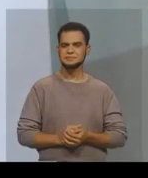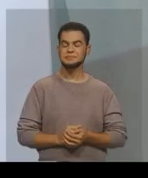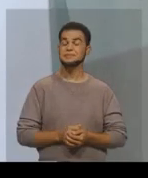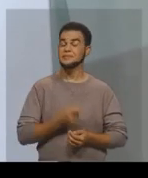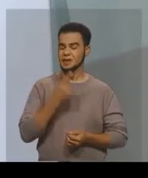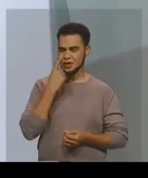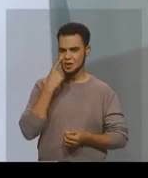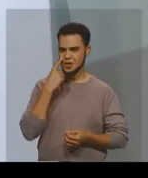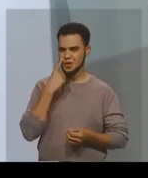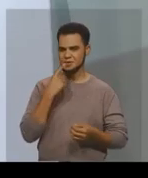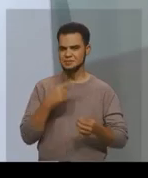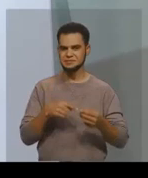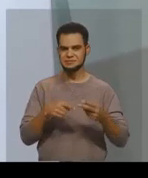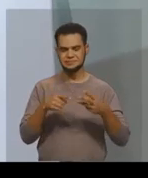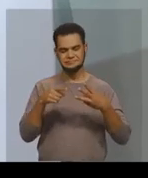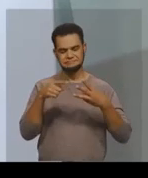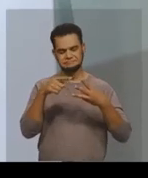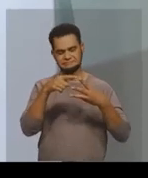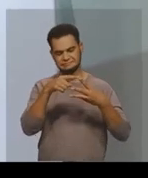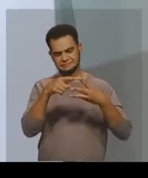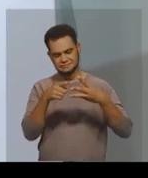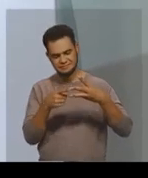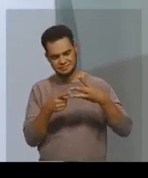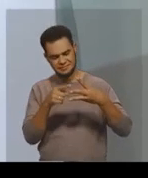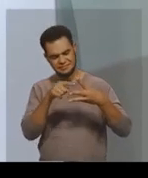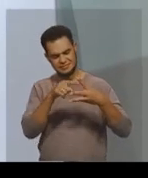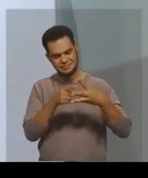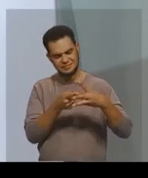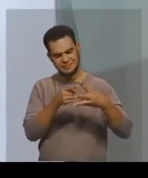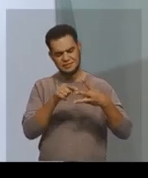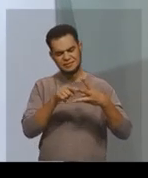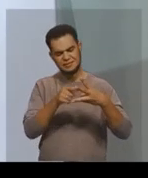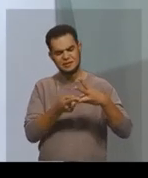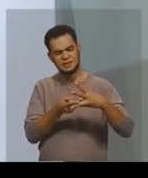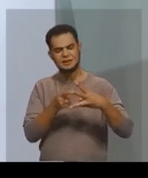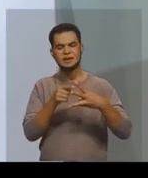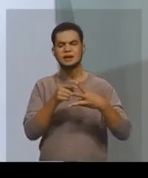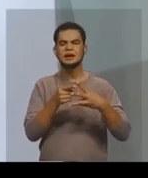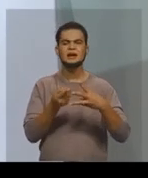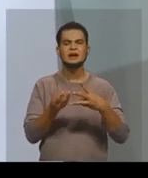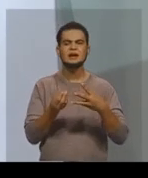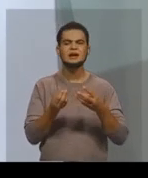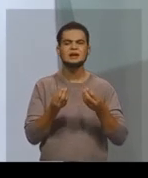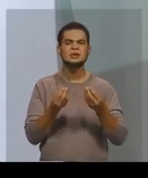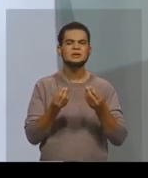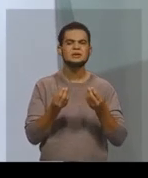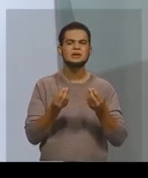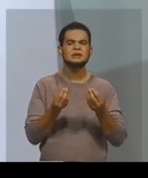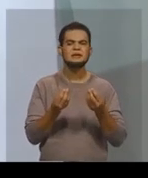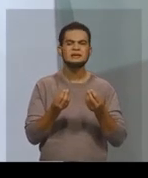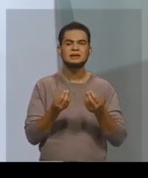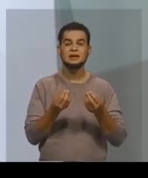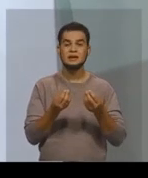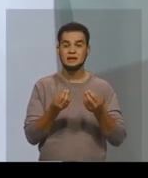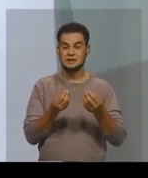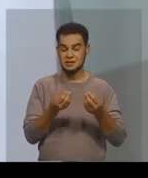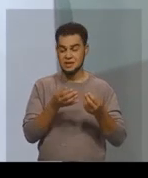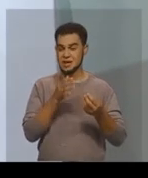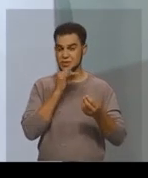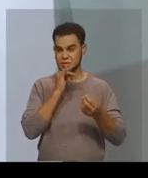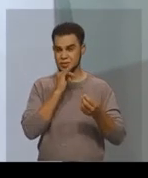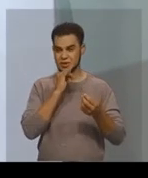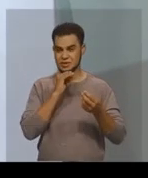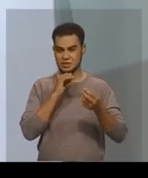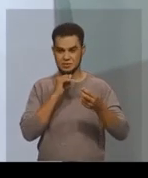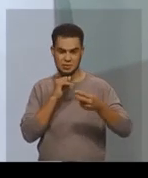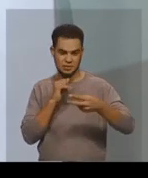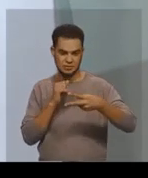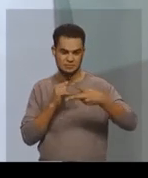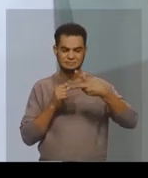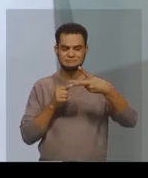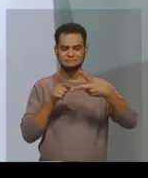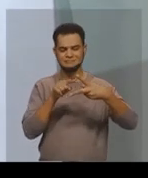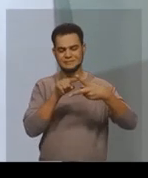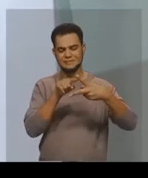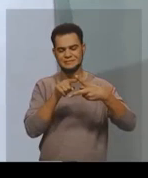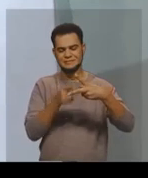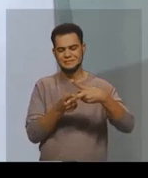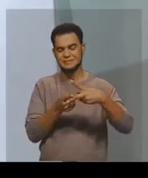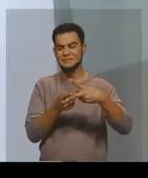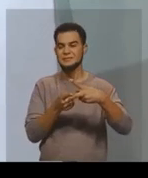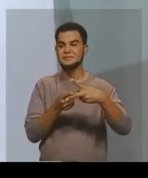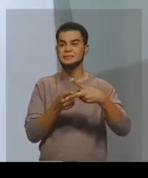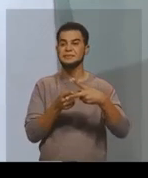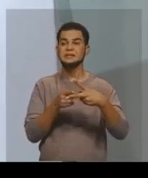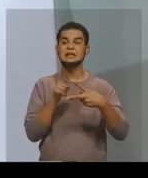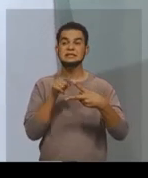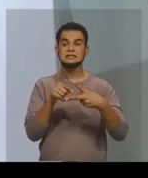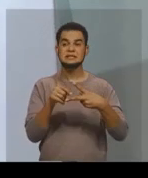O, o que é região angular? Região angular vai ser tudo que está interno entre A e B,